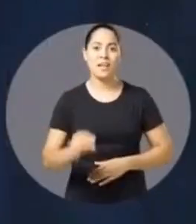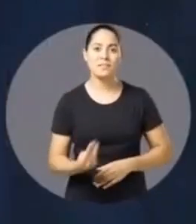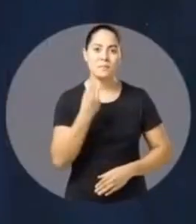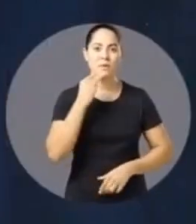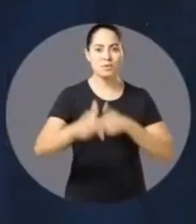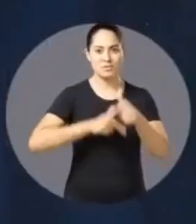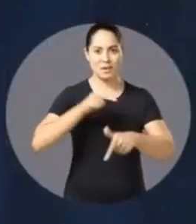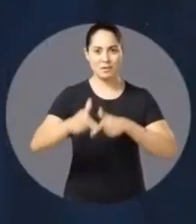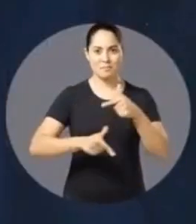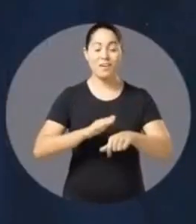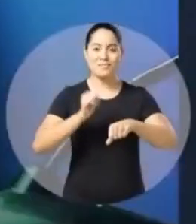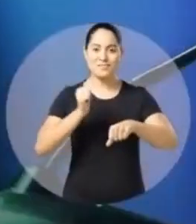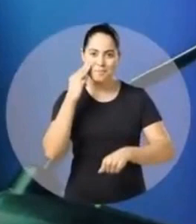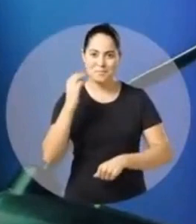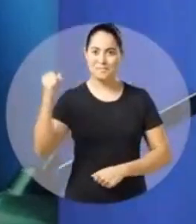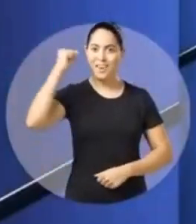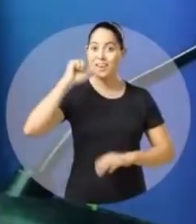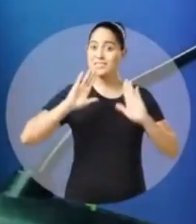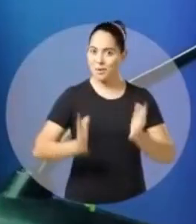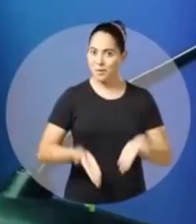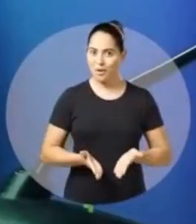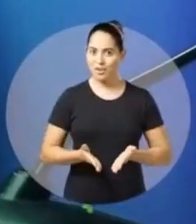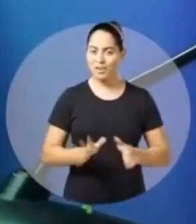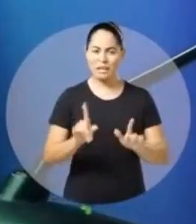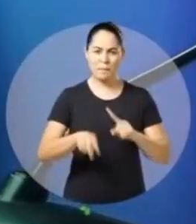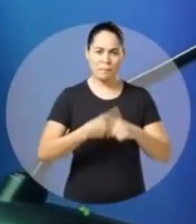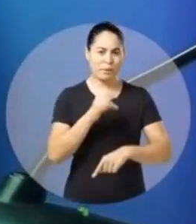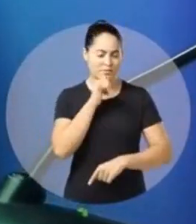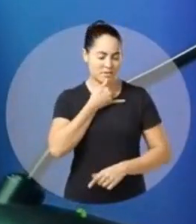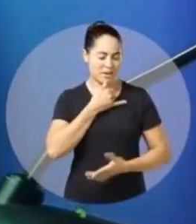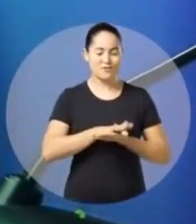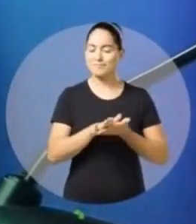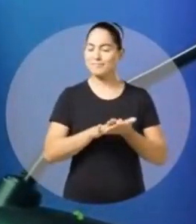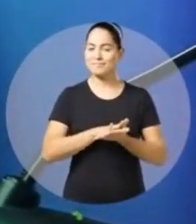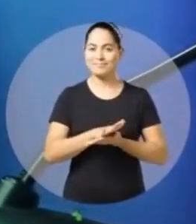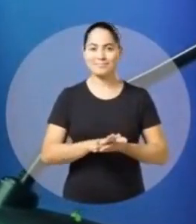10 milhões de empregos. Chama o Meirelles agora e não se lamente depois.